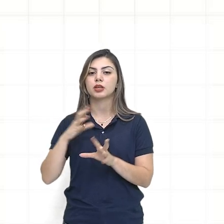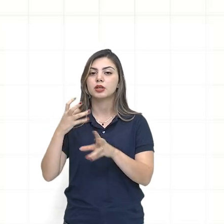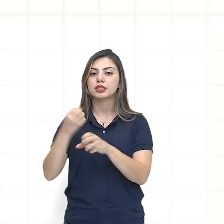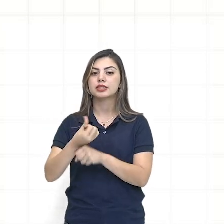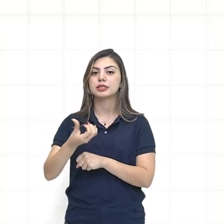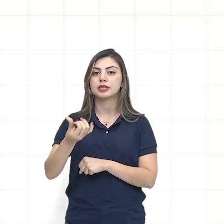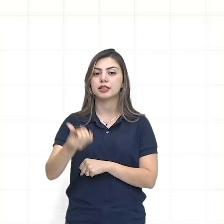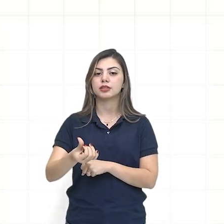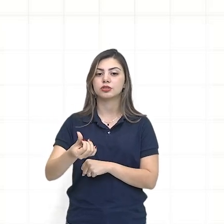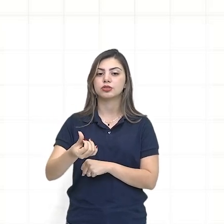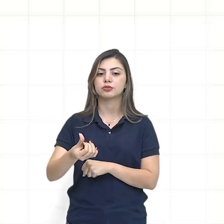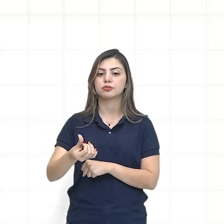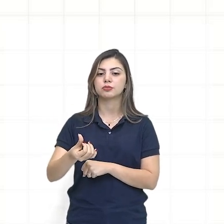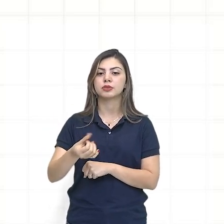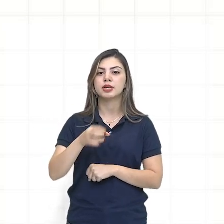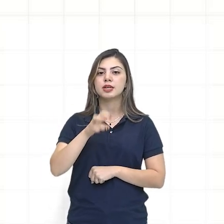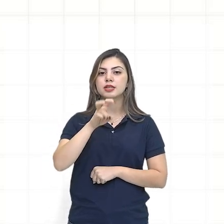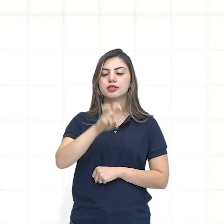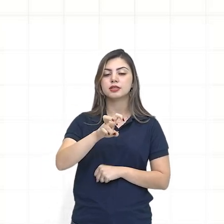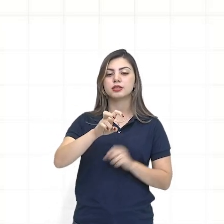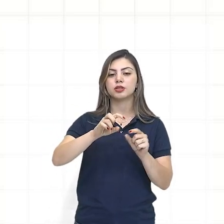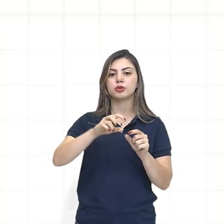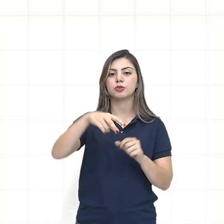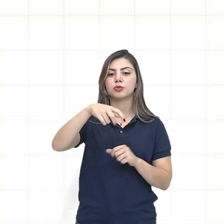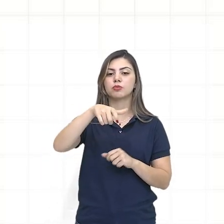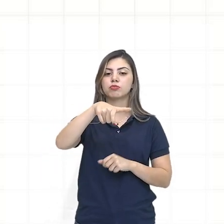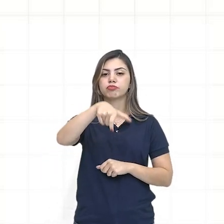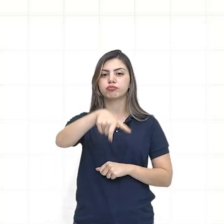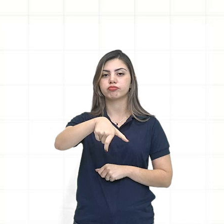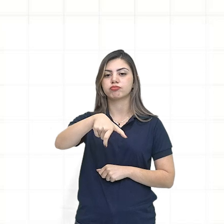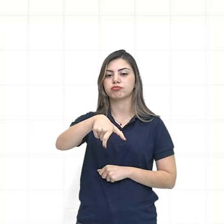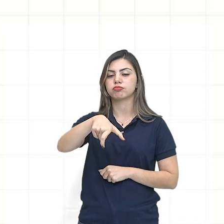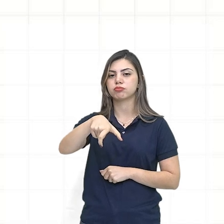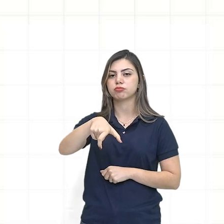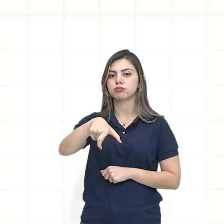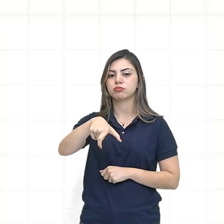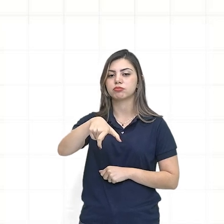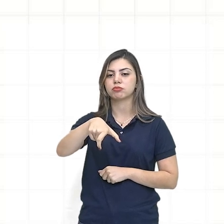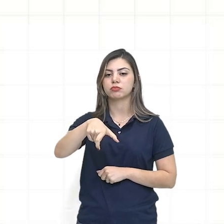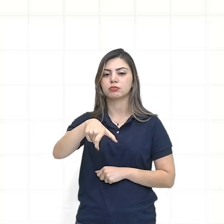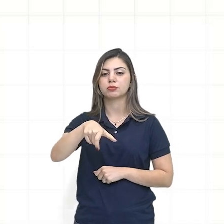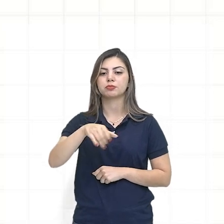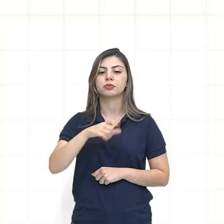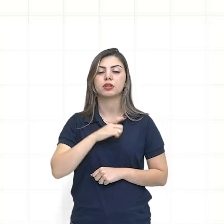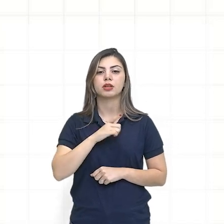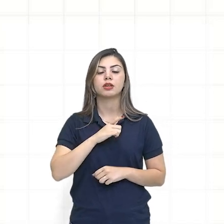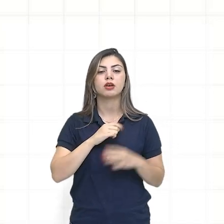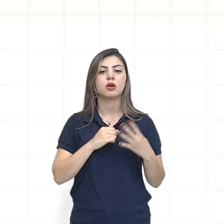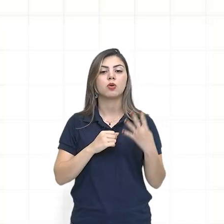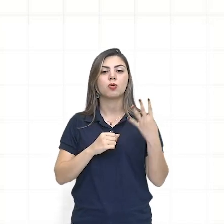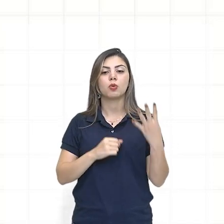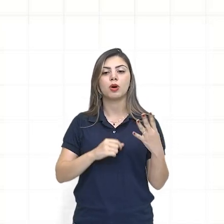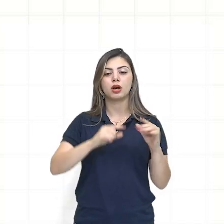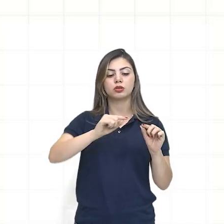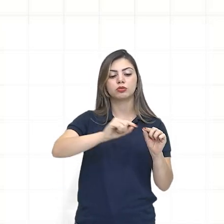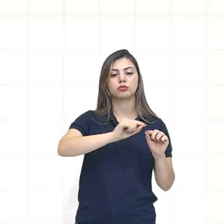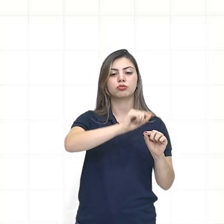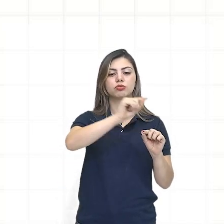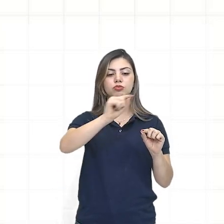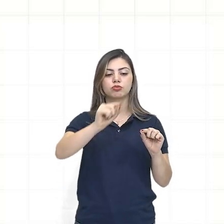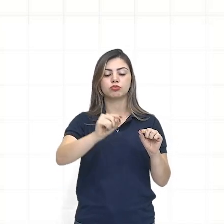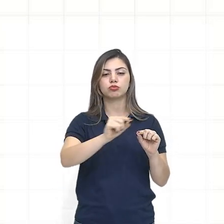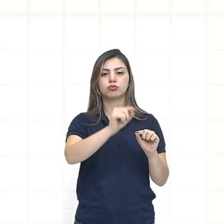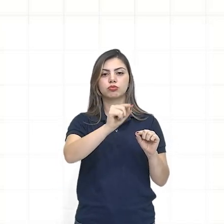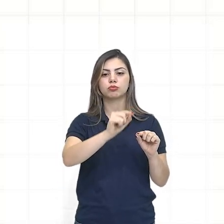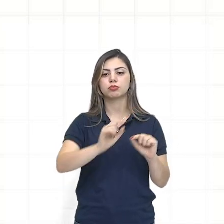bastões, 5 calcanhares, ou osso de calcanhar, e 4 o quê? 4